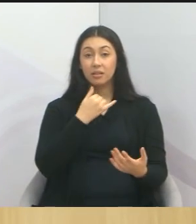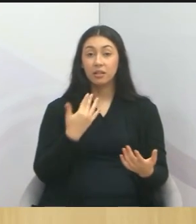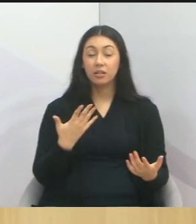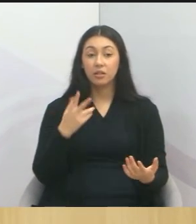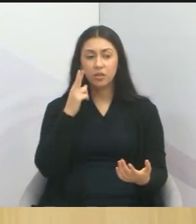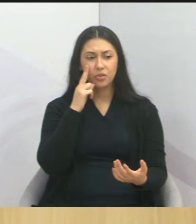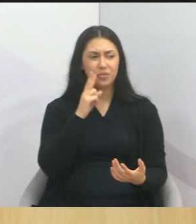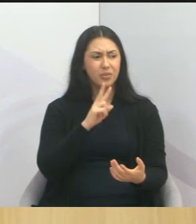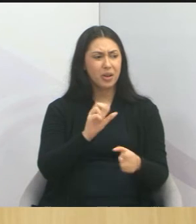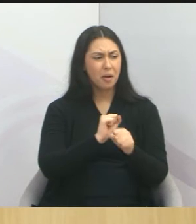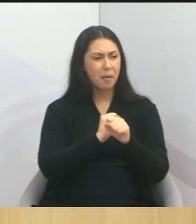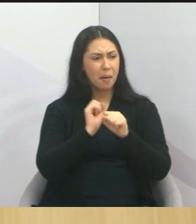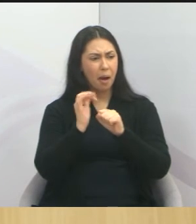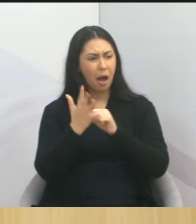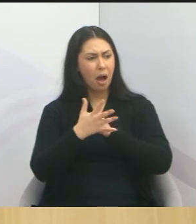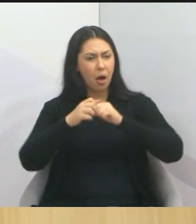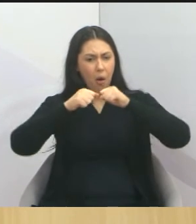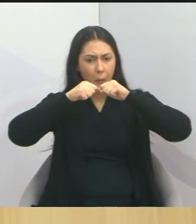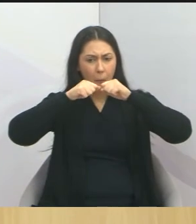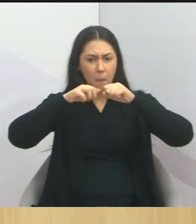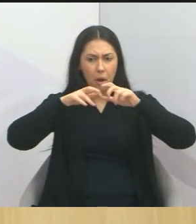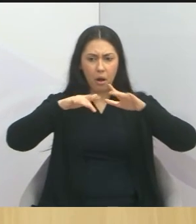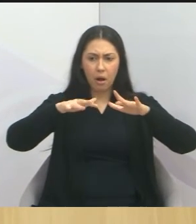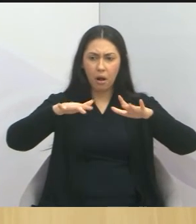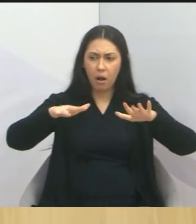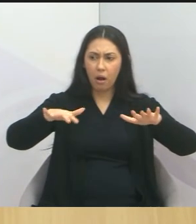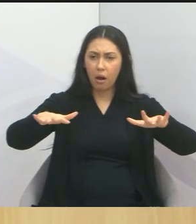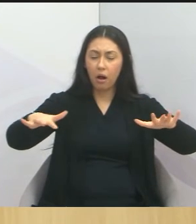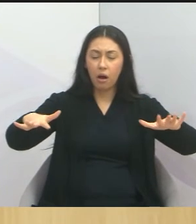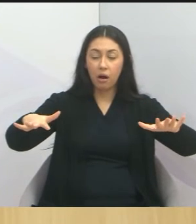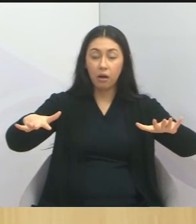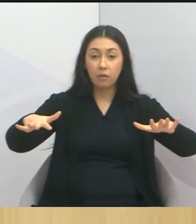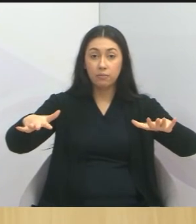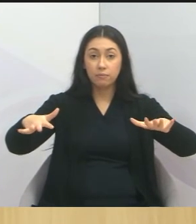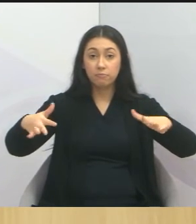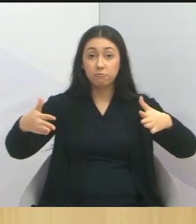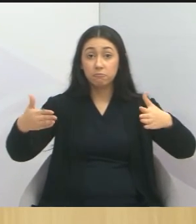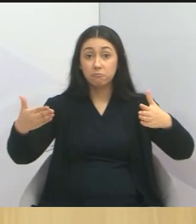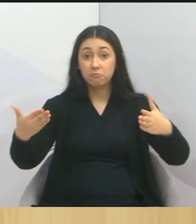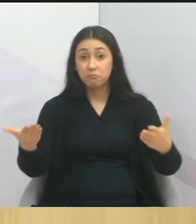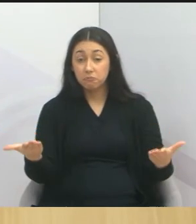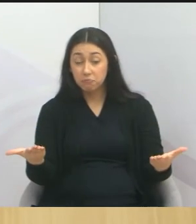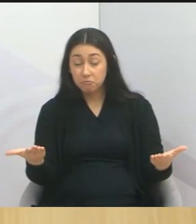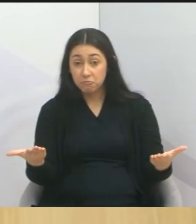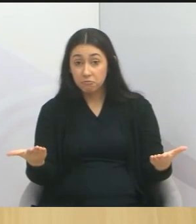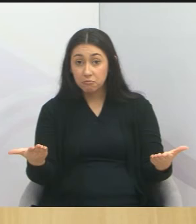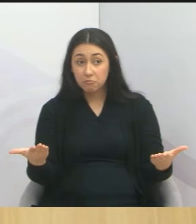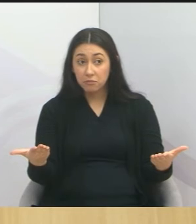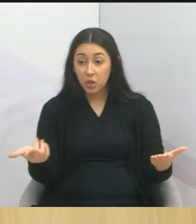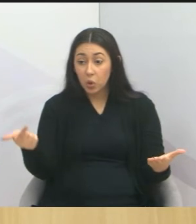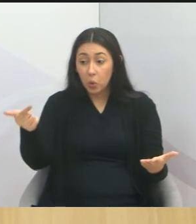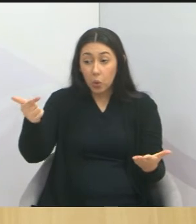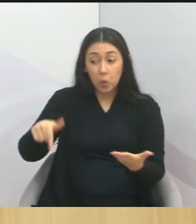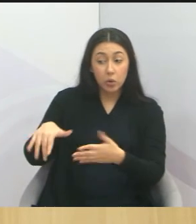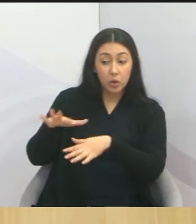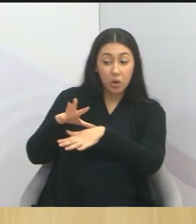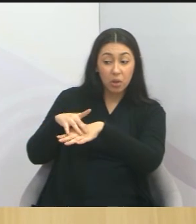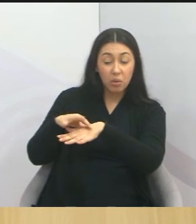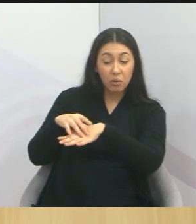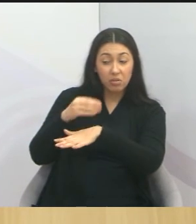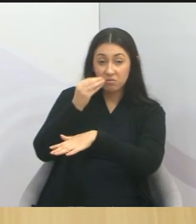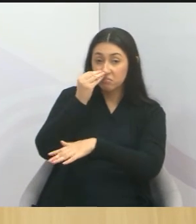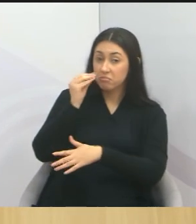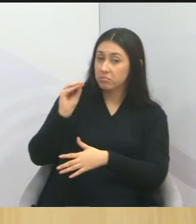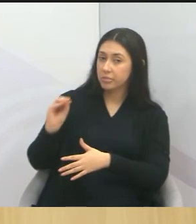ver a pandemia avançando né e no avanço da pandemia deixar uma outra área de